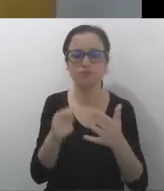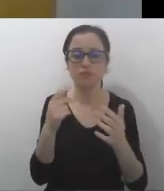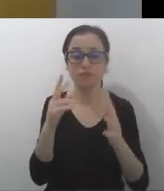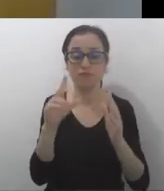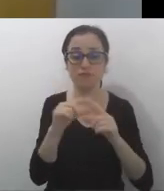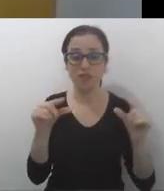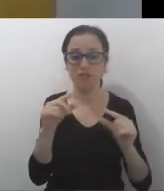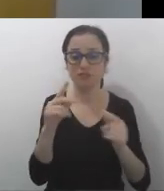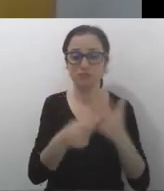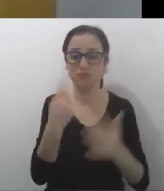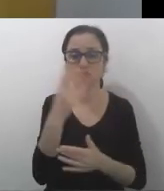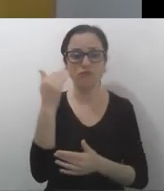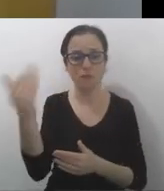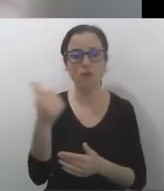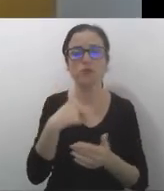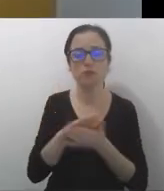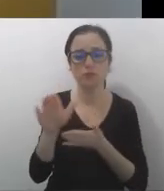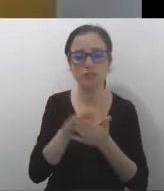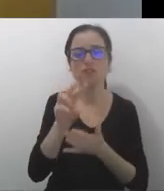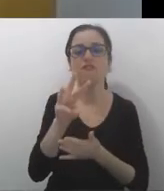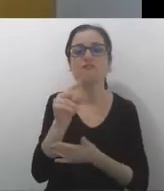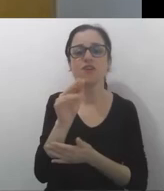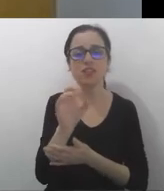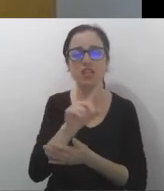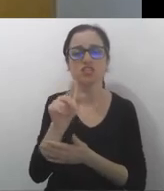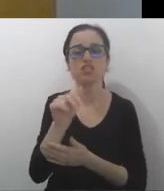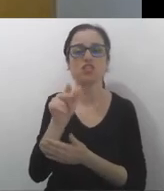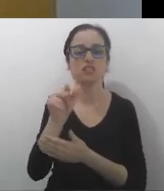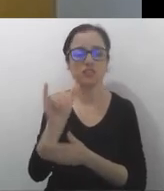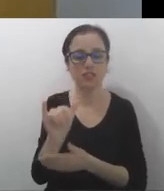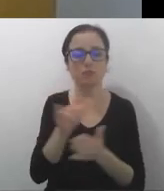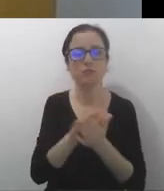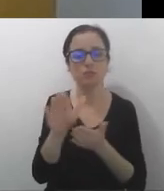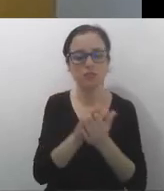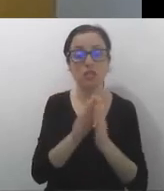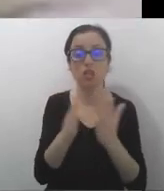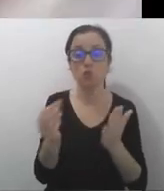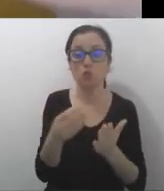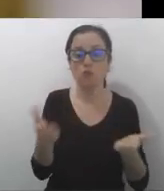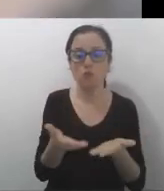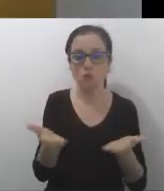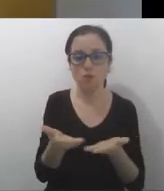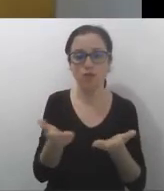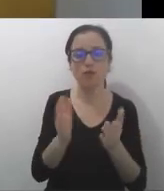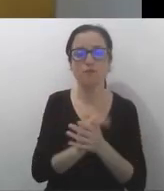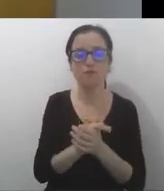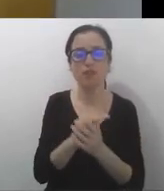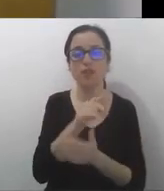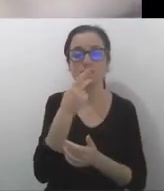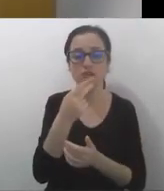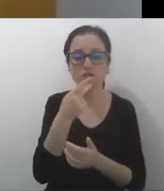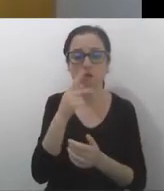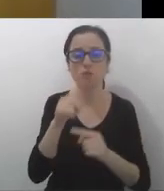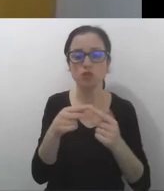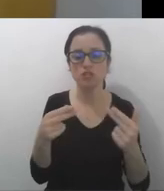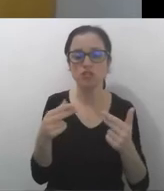novo livro dele agora, em que ele fala da produção bélica brasileira. Quer dizer, você tem, então, sabe, uma